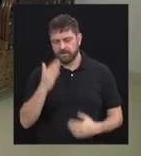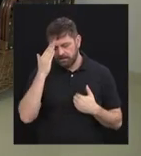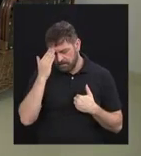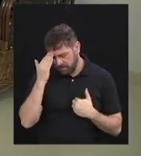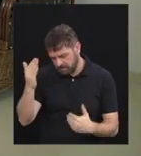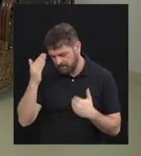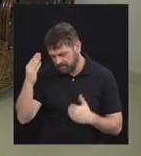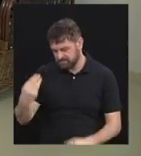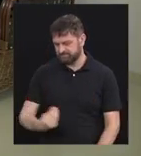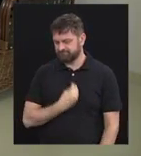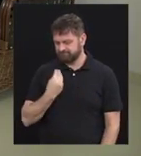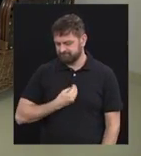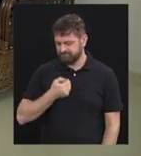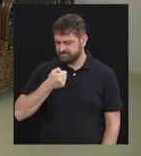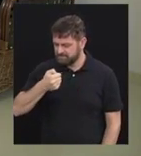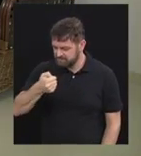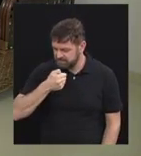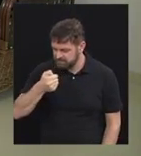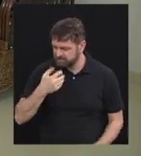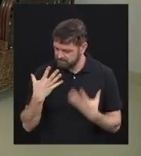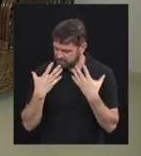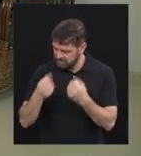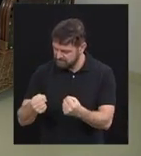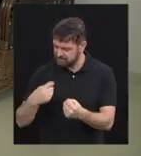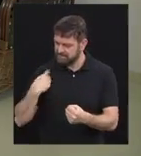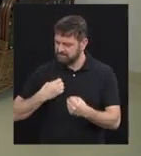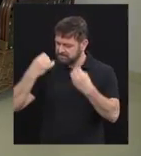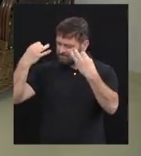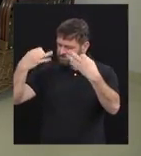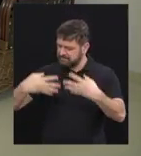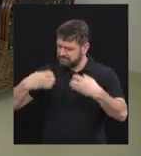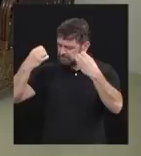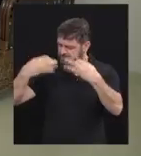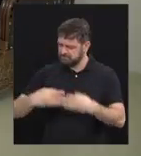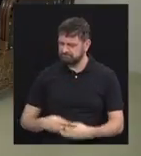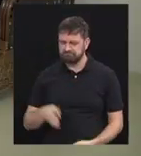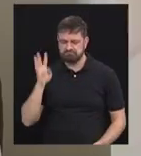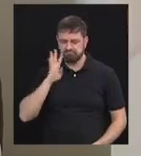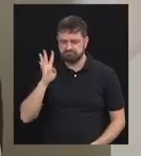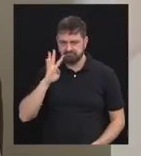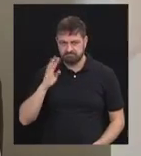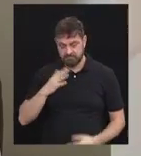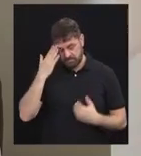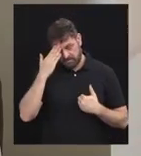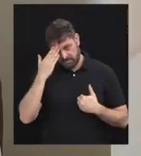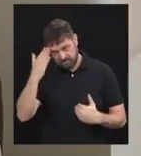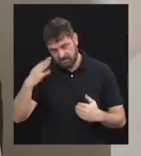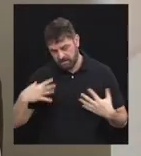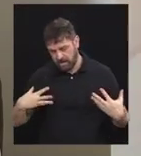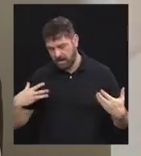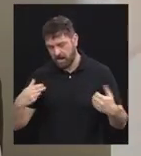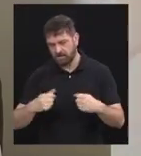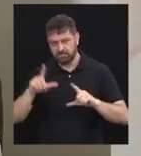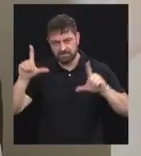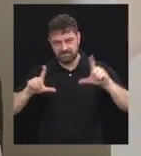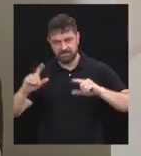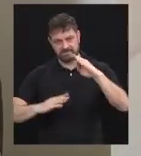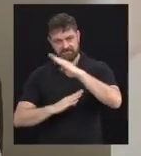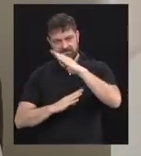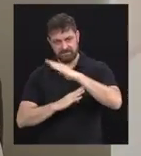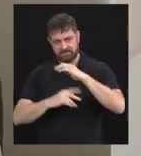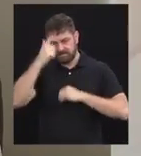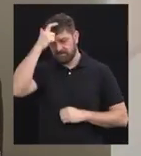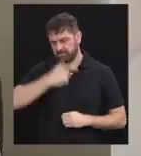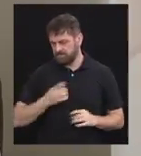a presença do senhor e ter aceitado o nosso convite. Muito obrigado. Eu que agradeço a você e a todos da TV Câmara e